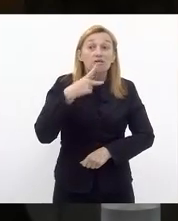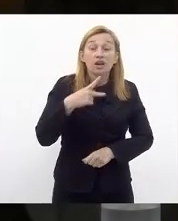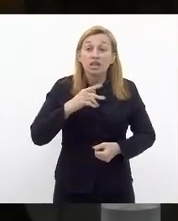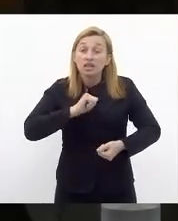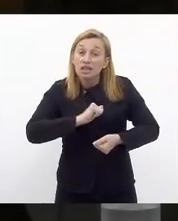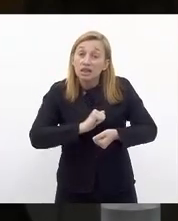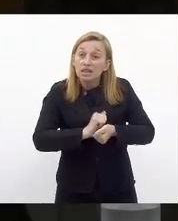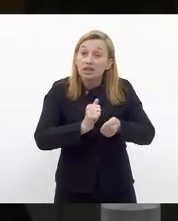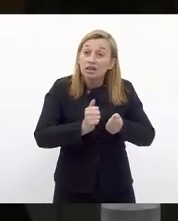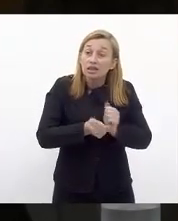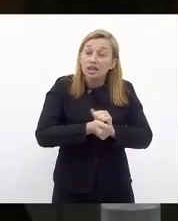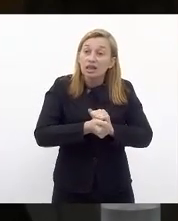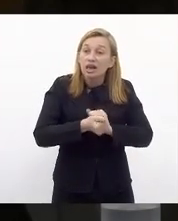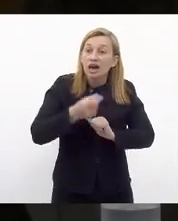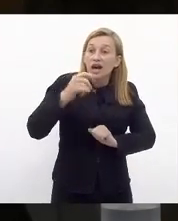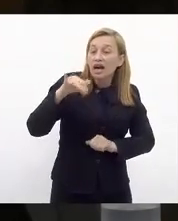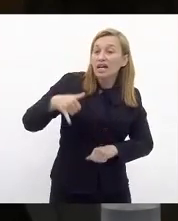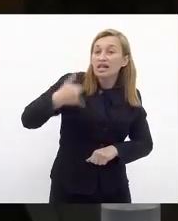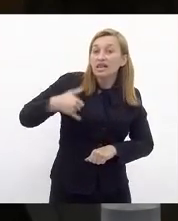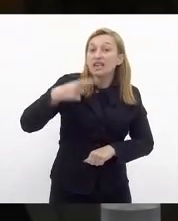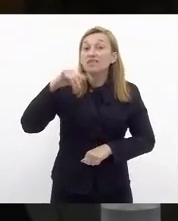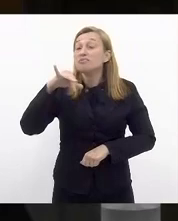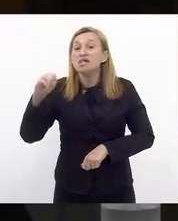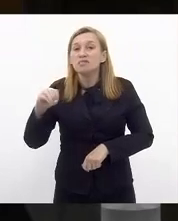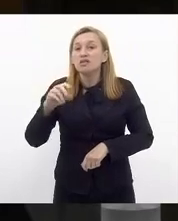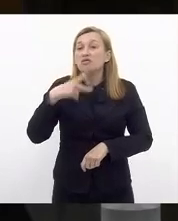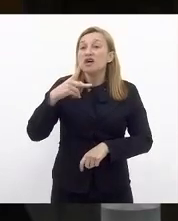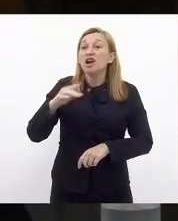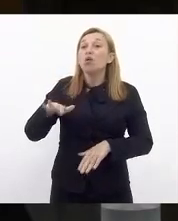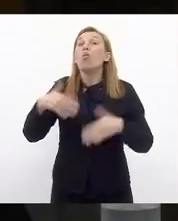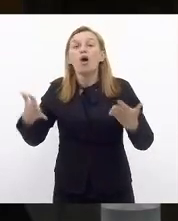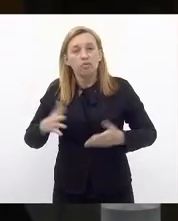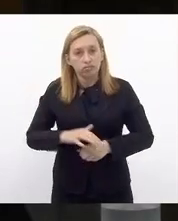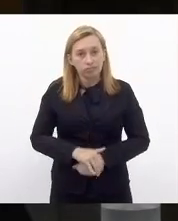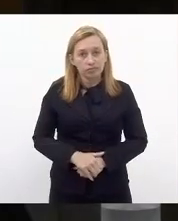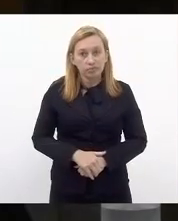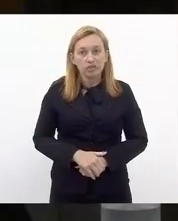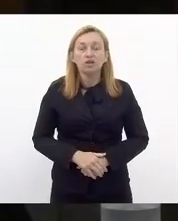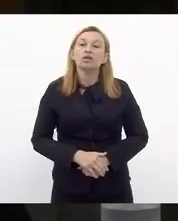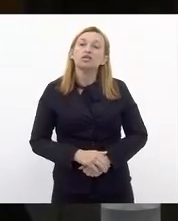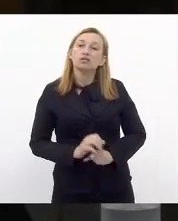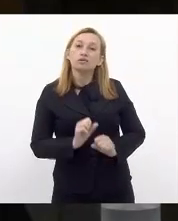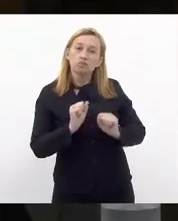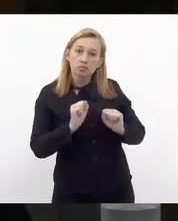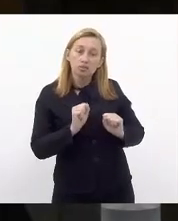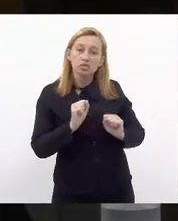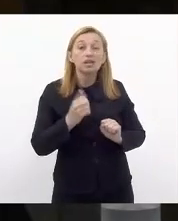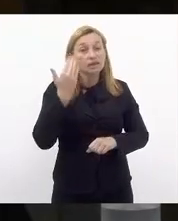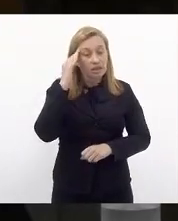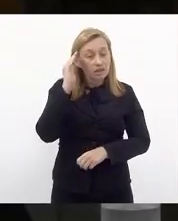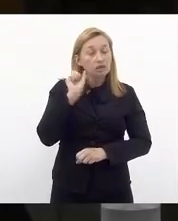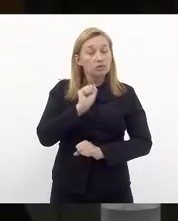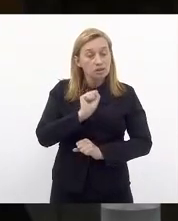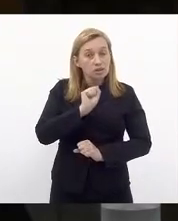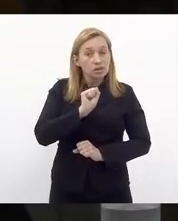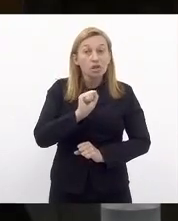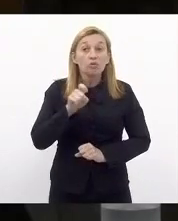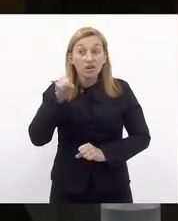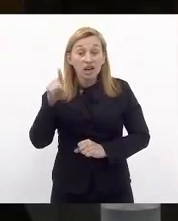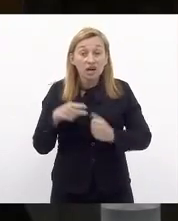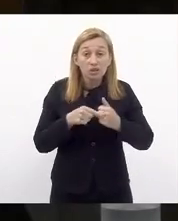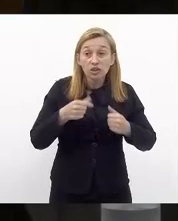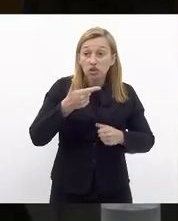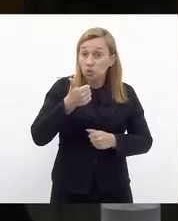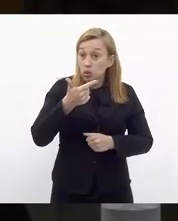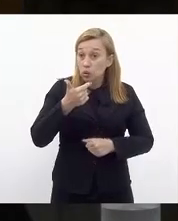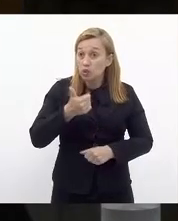tem que adotar a idade mínima não diz qual é a idade mínima a vocês podem aumentar mais está subentendido porque lá no